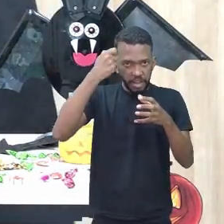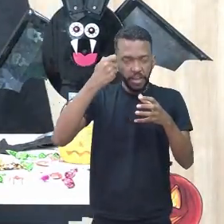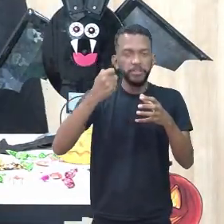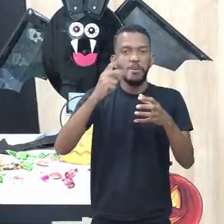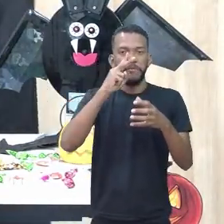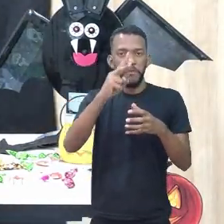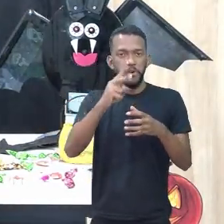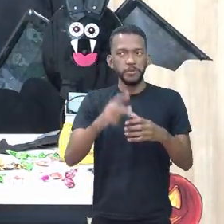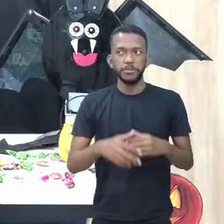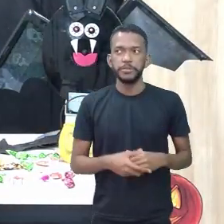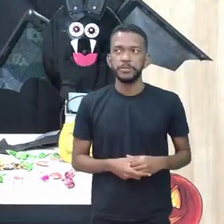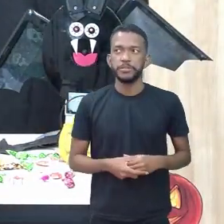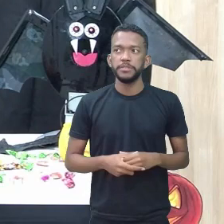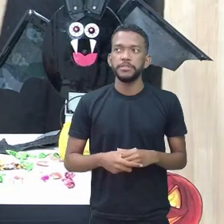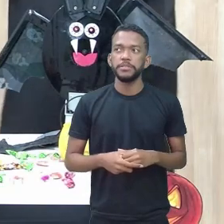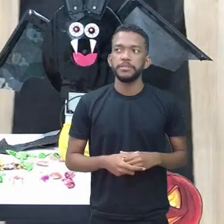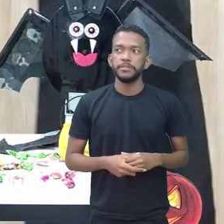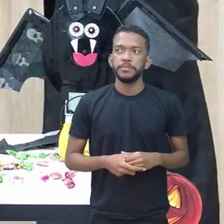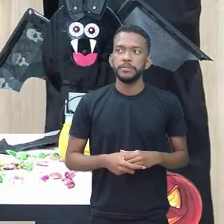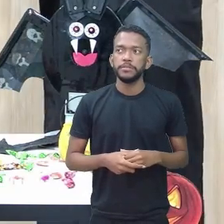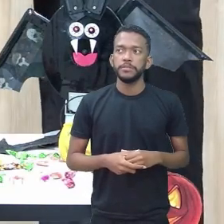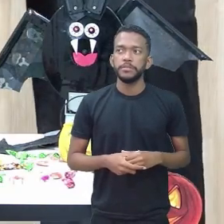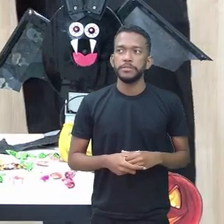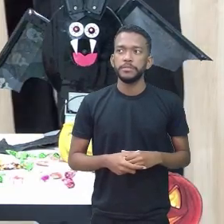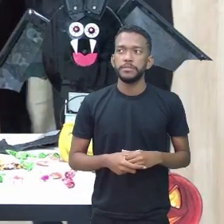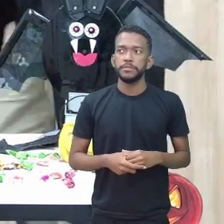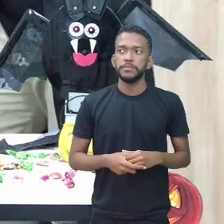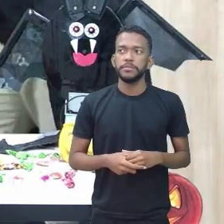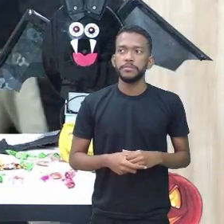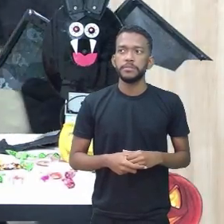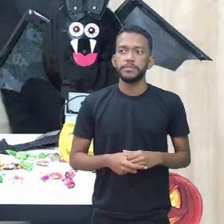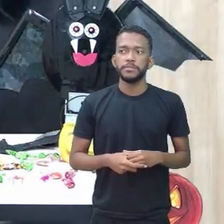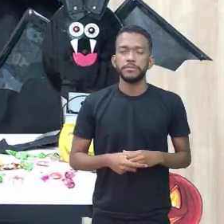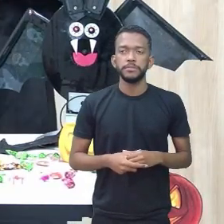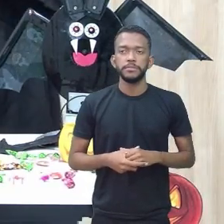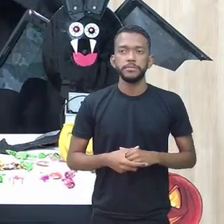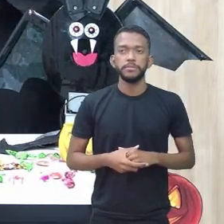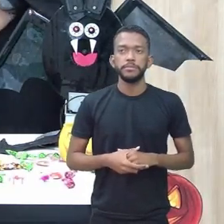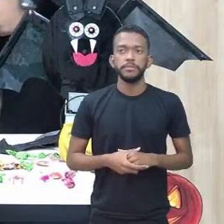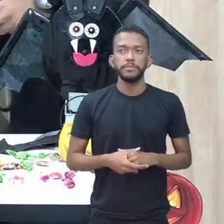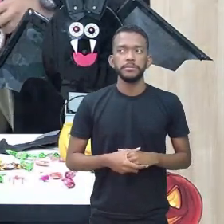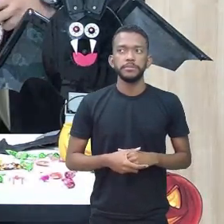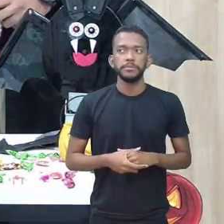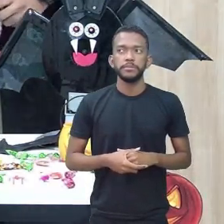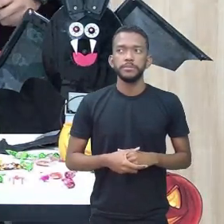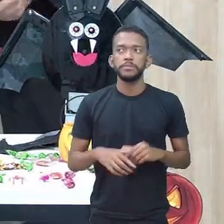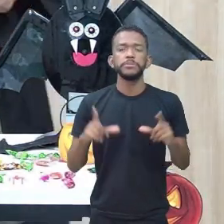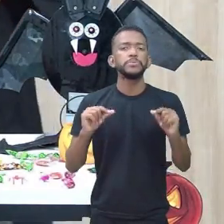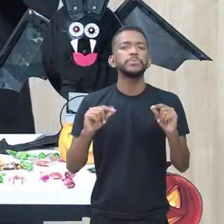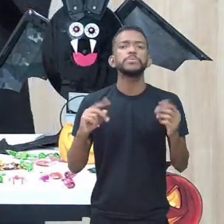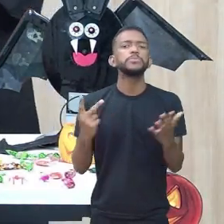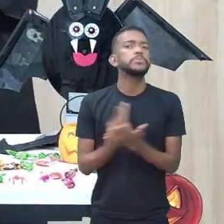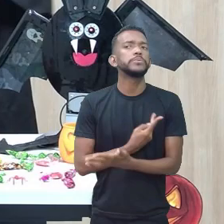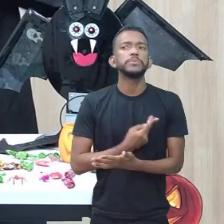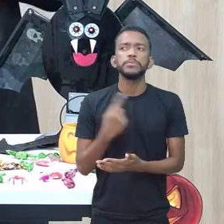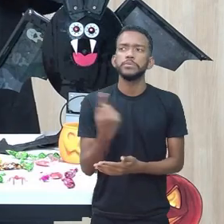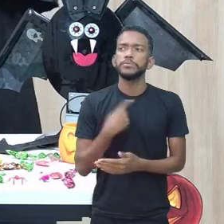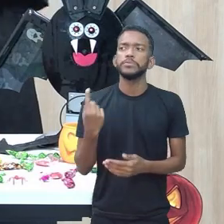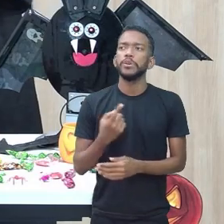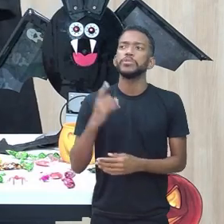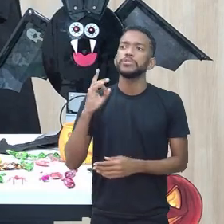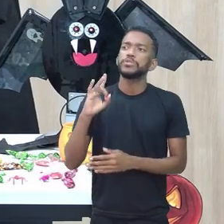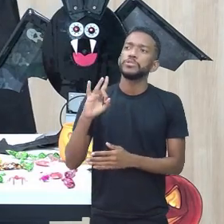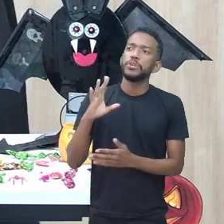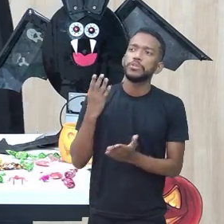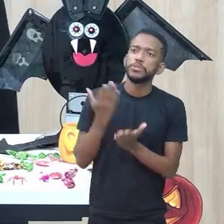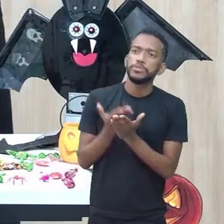Vamos embora. Bom, gente, seguinte. que está acontecendo? Nós não estamos somente